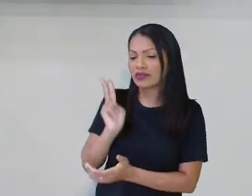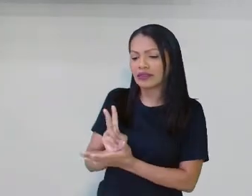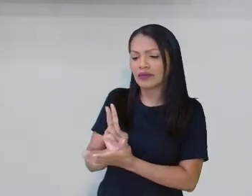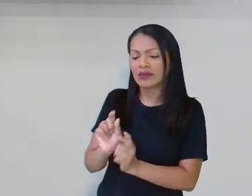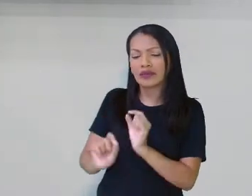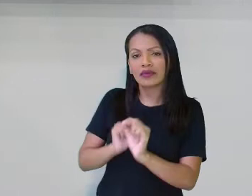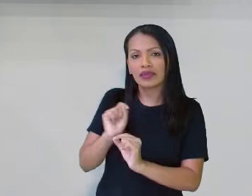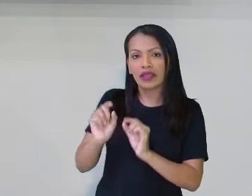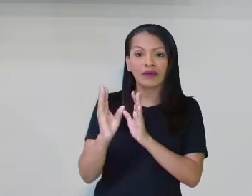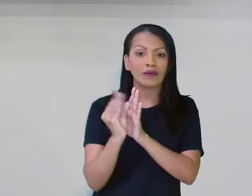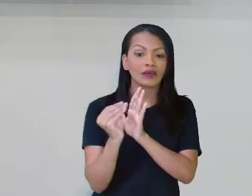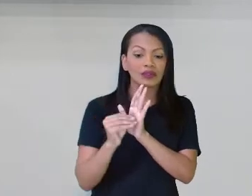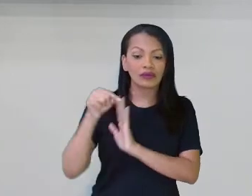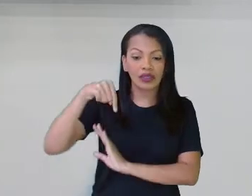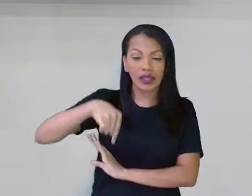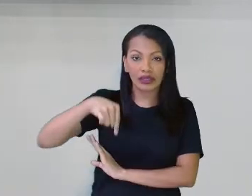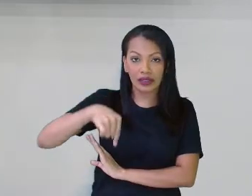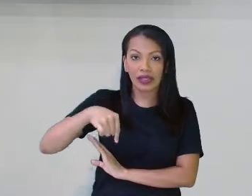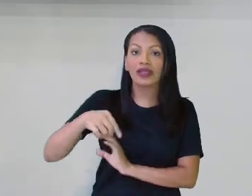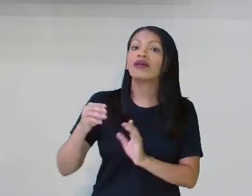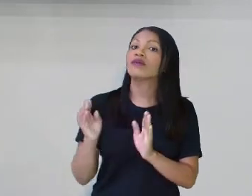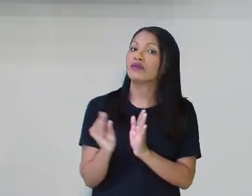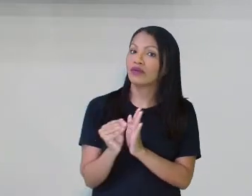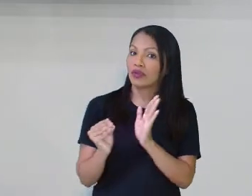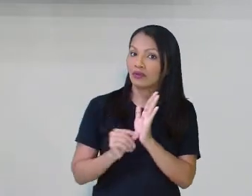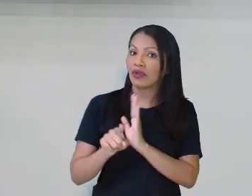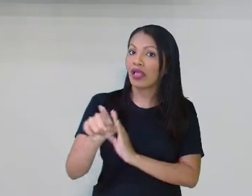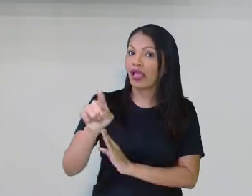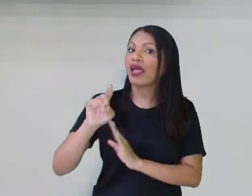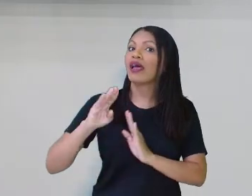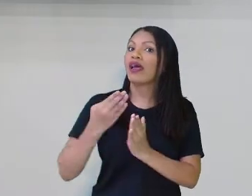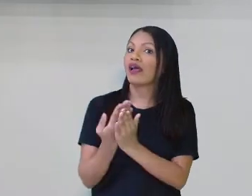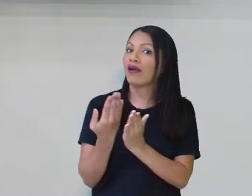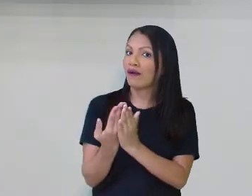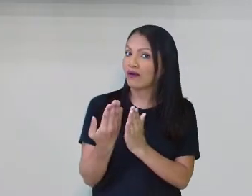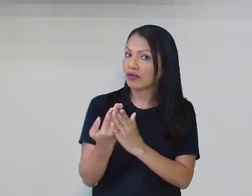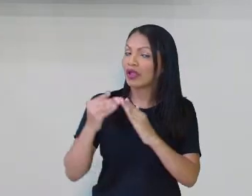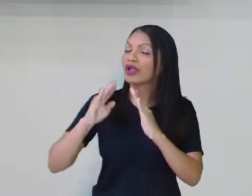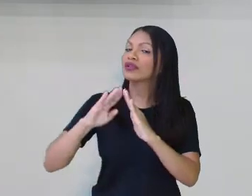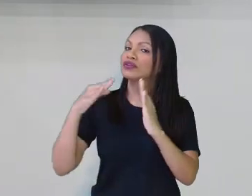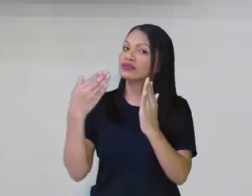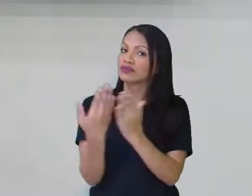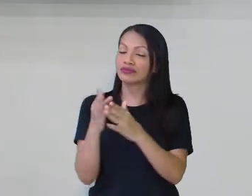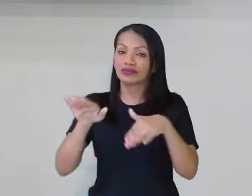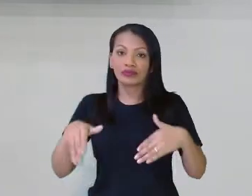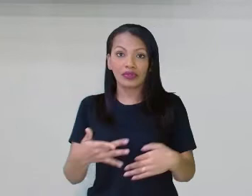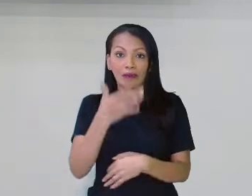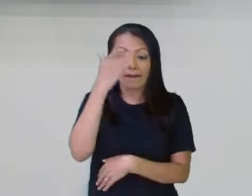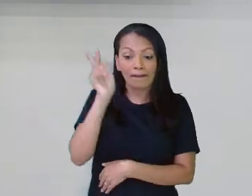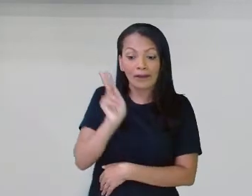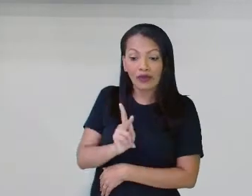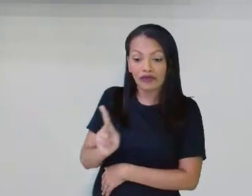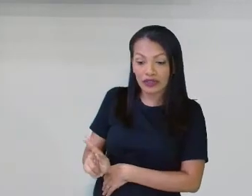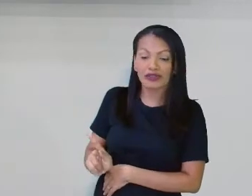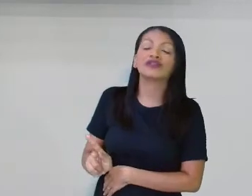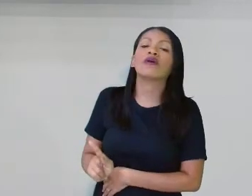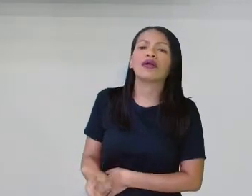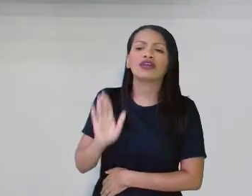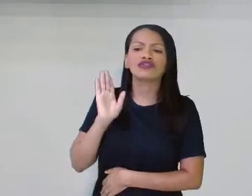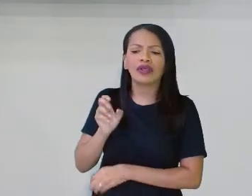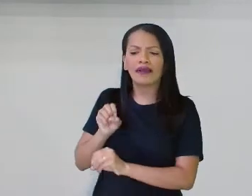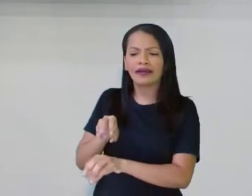sempre, conteúdo daqui, conteúdo lá da aula presencial. Quando a professora aborda o assunto, você já